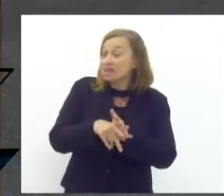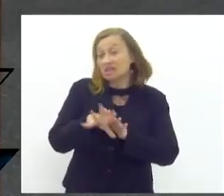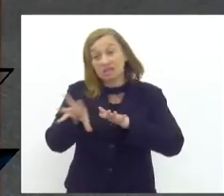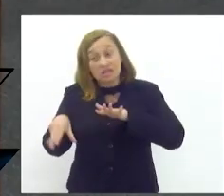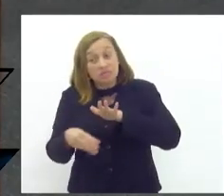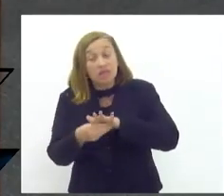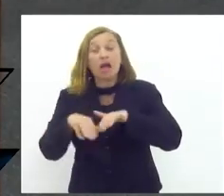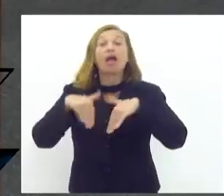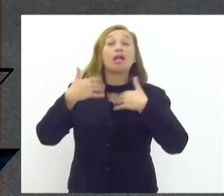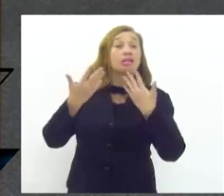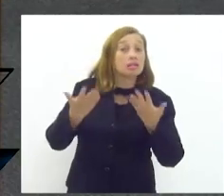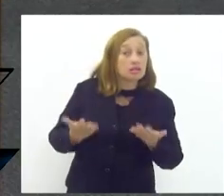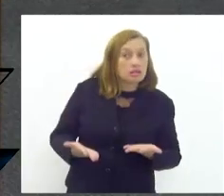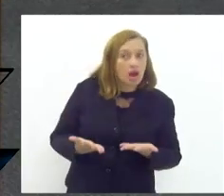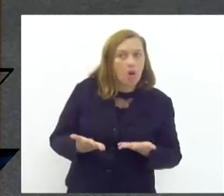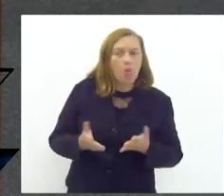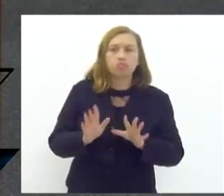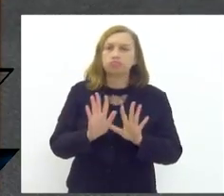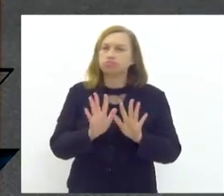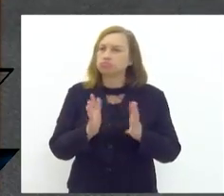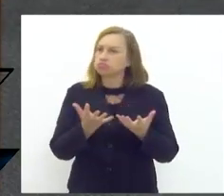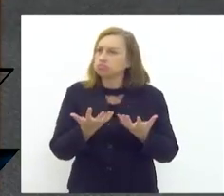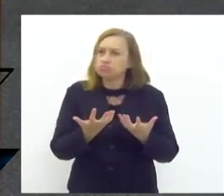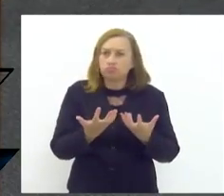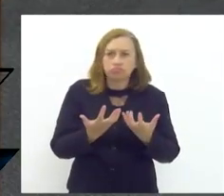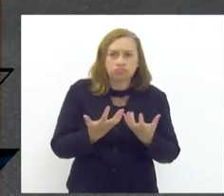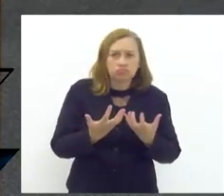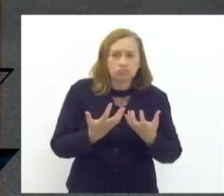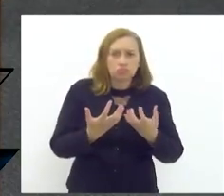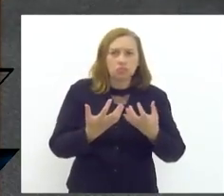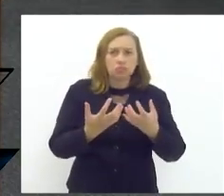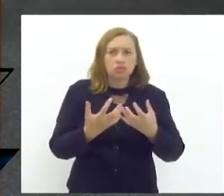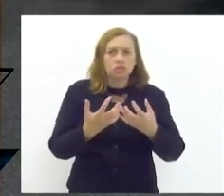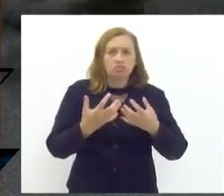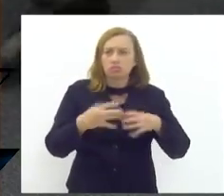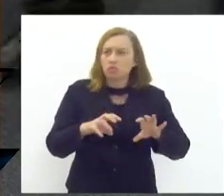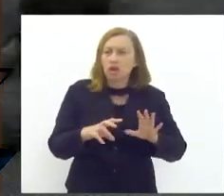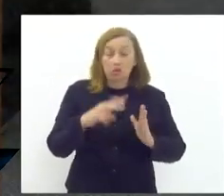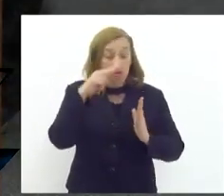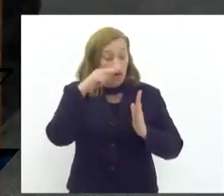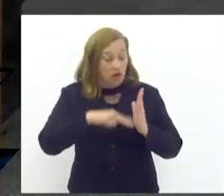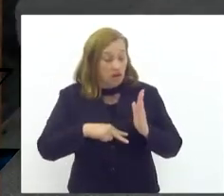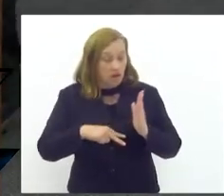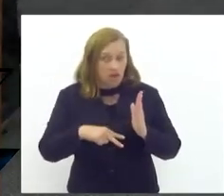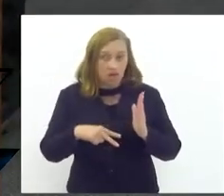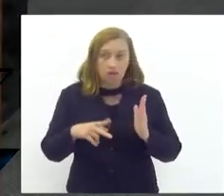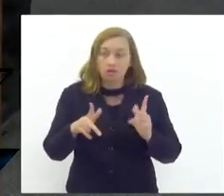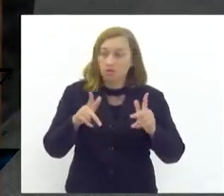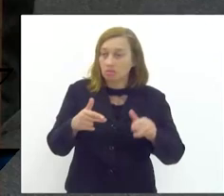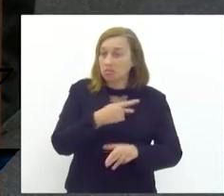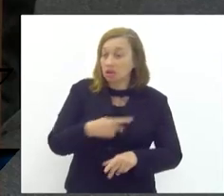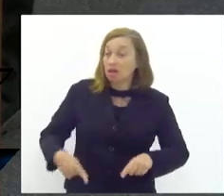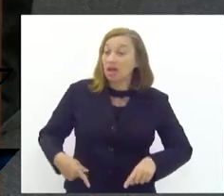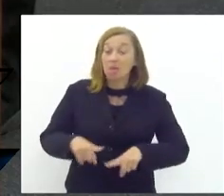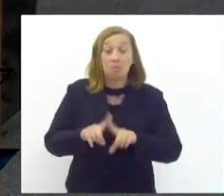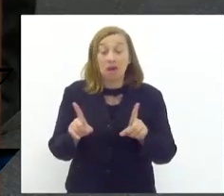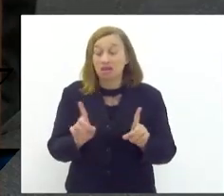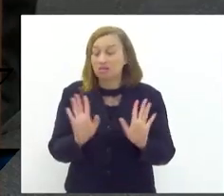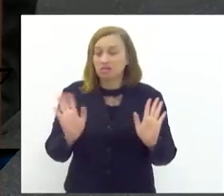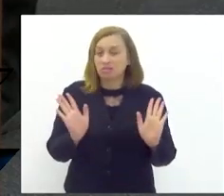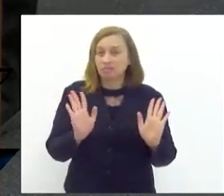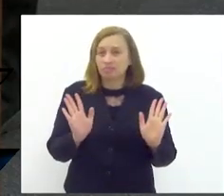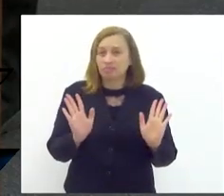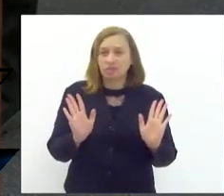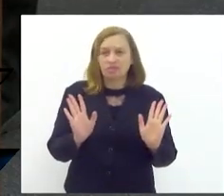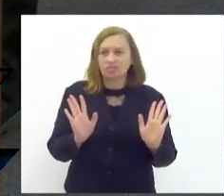ao nosso ver sem querer aqui fazer a leitura da presidência é uma precisão que não permite